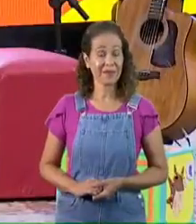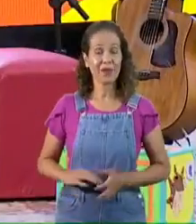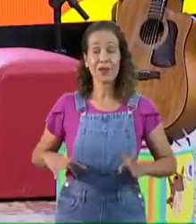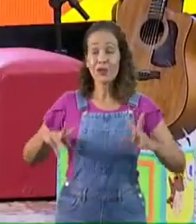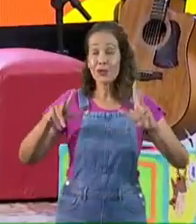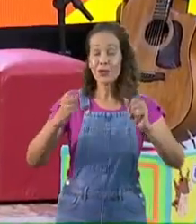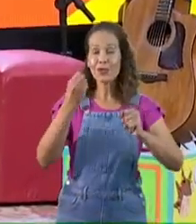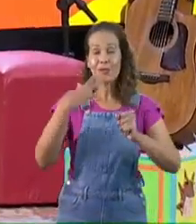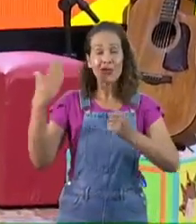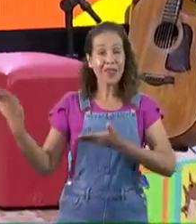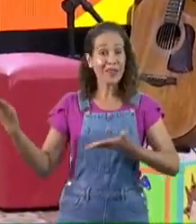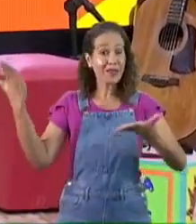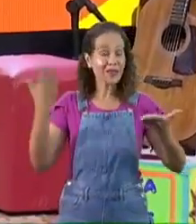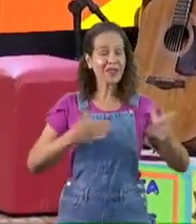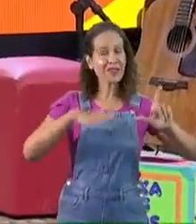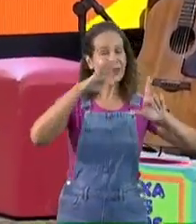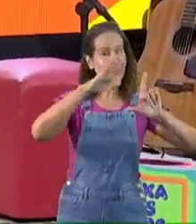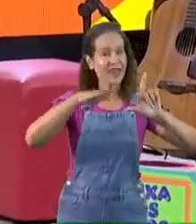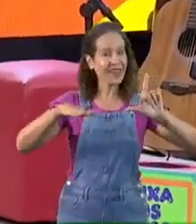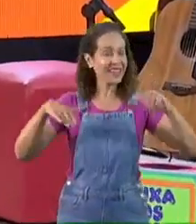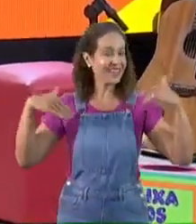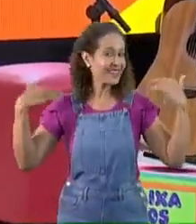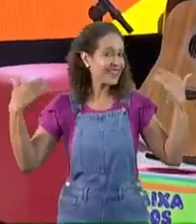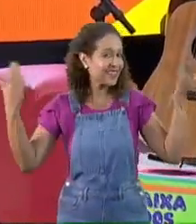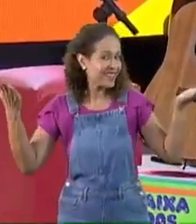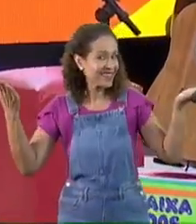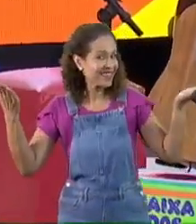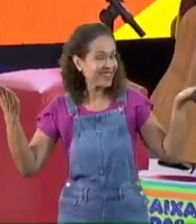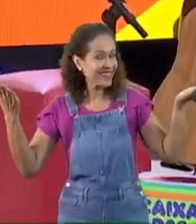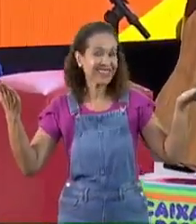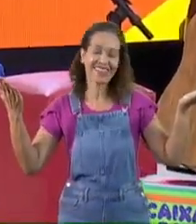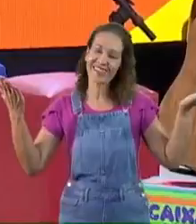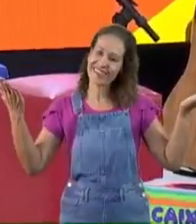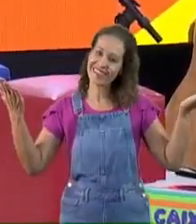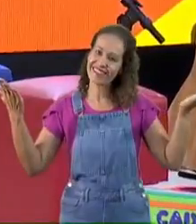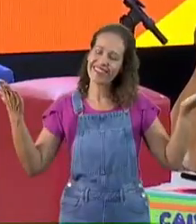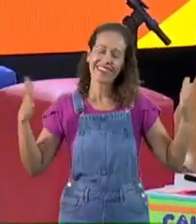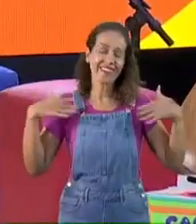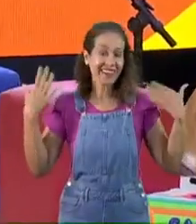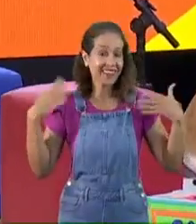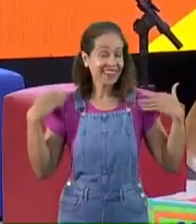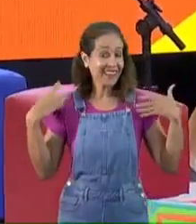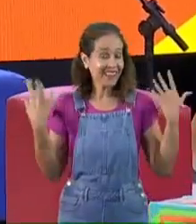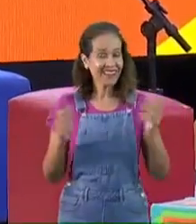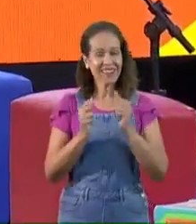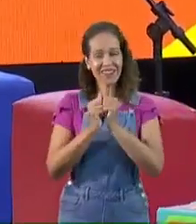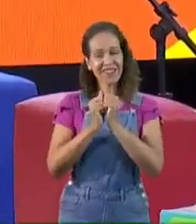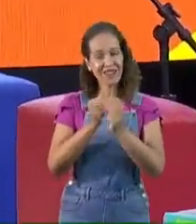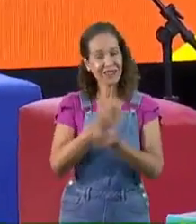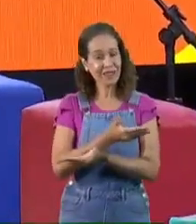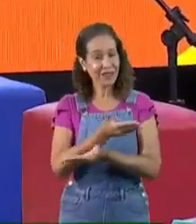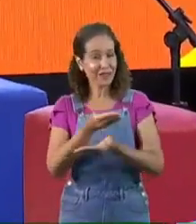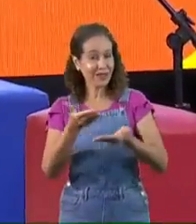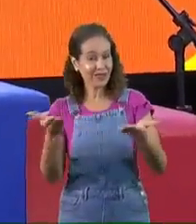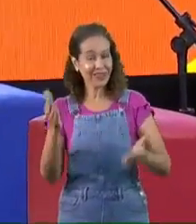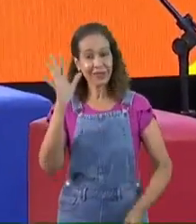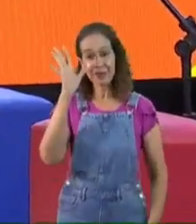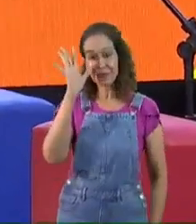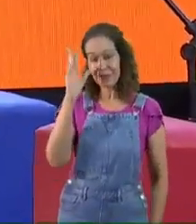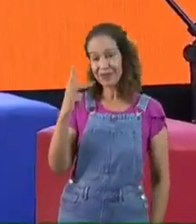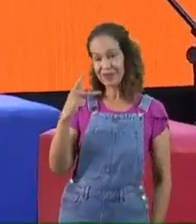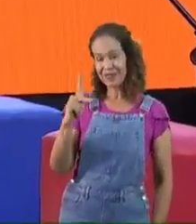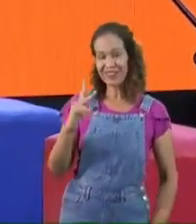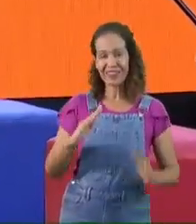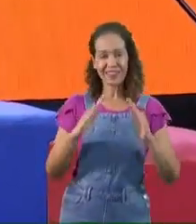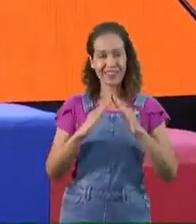Sejam todos bem-vindos a mais um Play Kids! Que alegria poder estar aqui mais uma vez na sua casa.